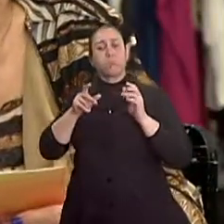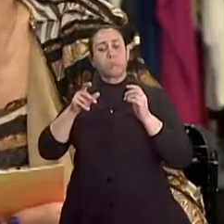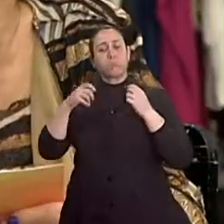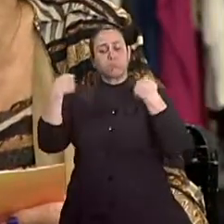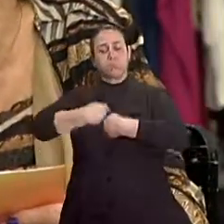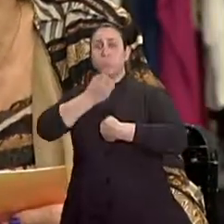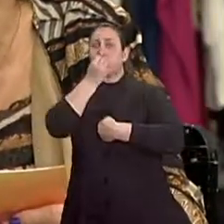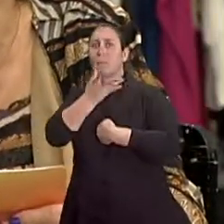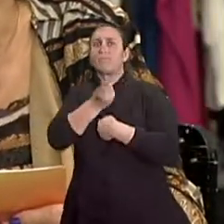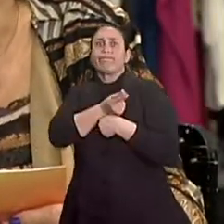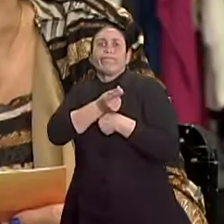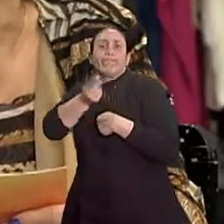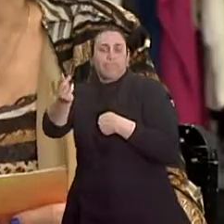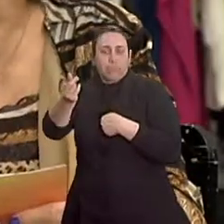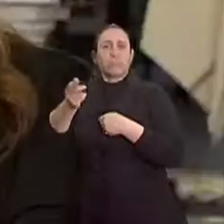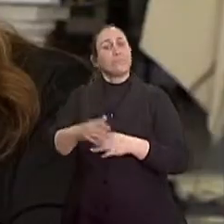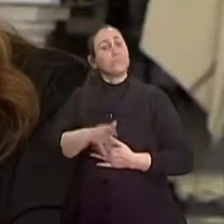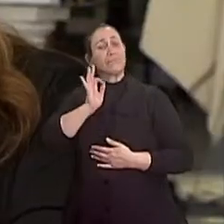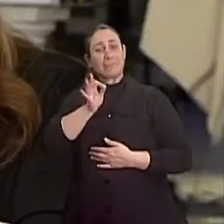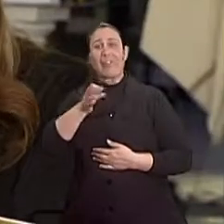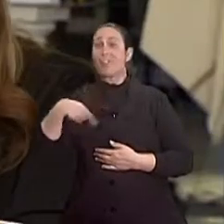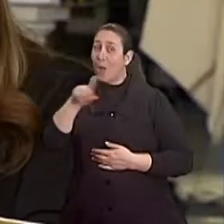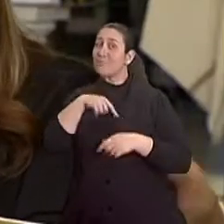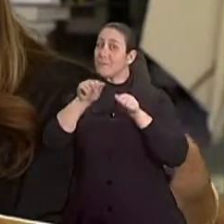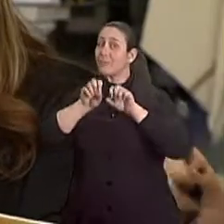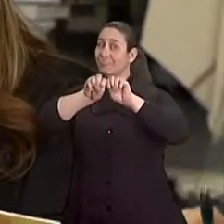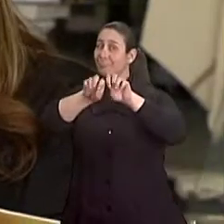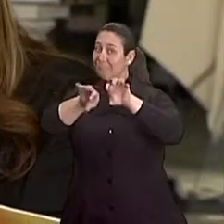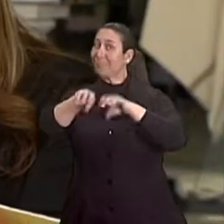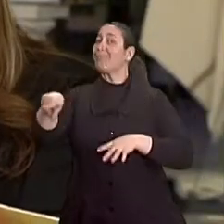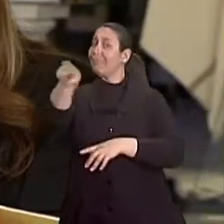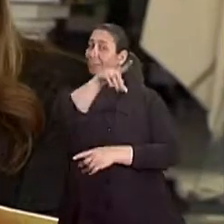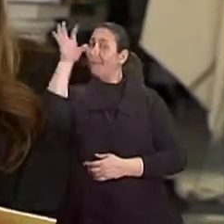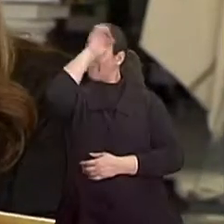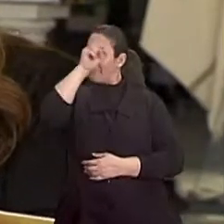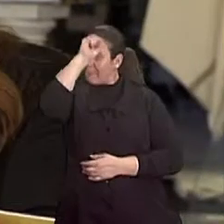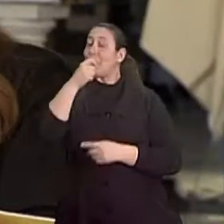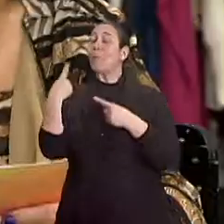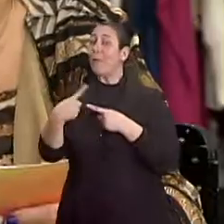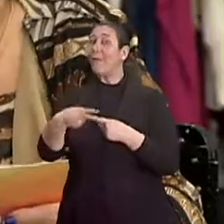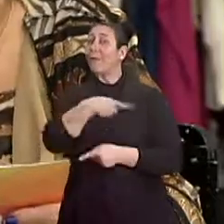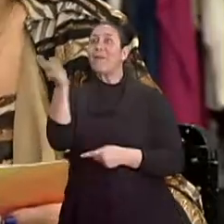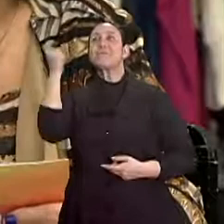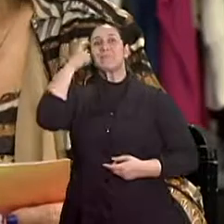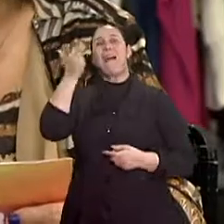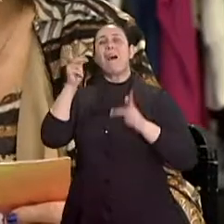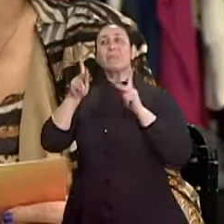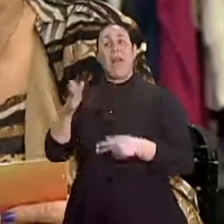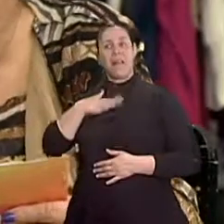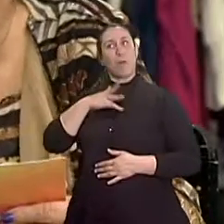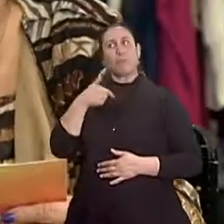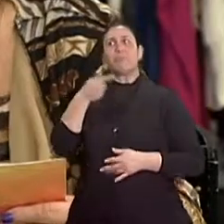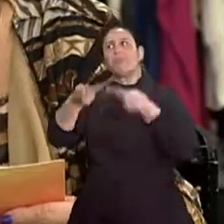está aqui fazendo educação. Porque a pura verdade, nós estamos fazendo educação aqui. Isso aí foi, né? A economia. O meu lado, professora, falou